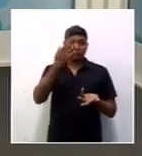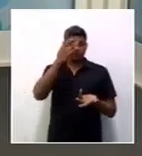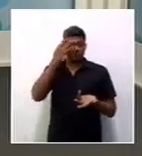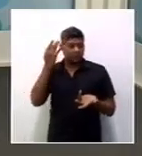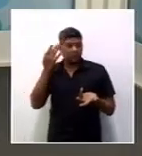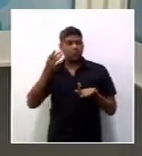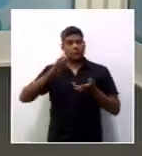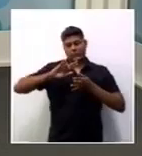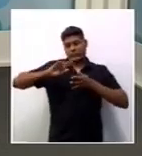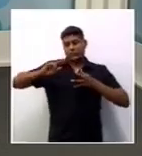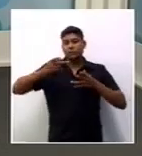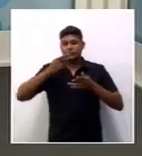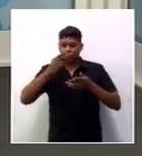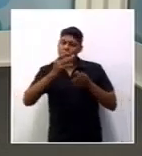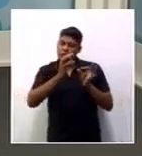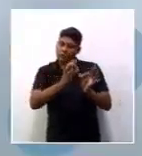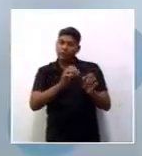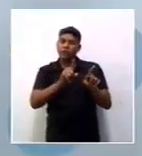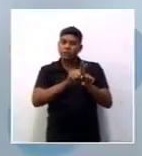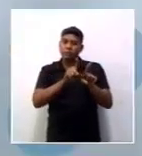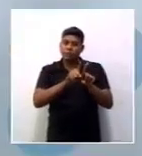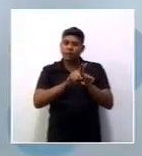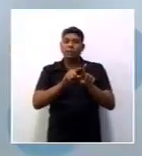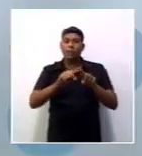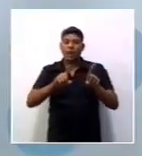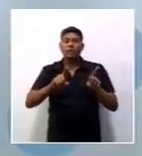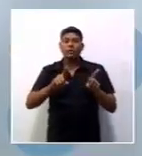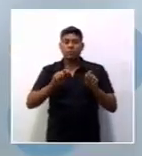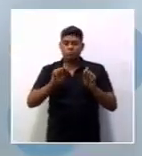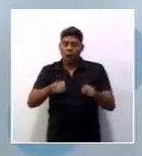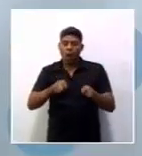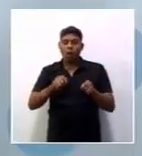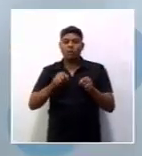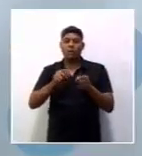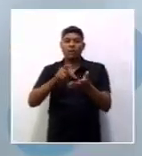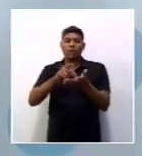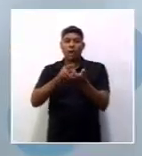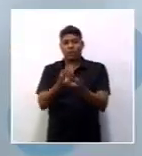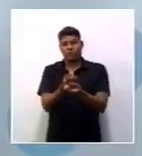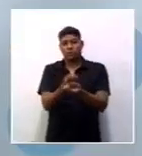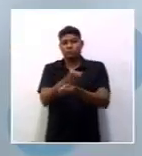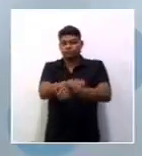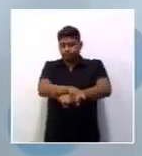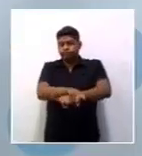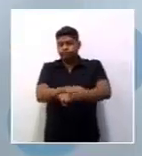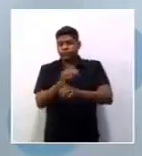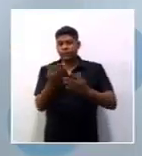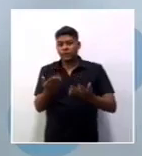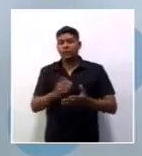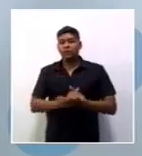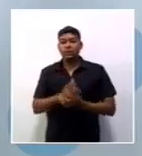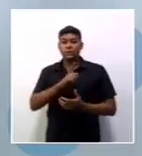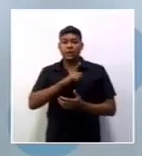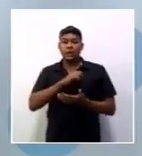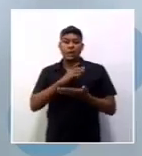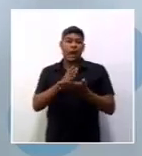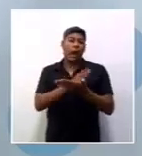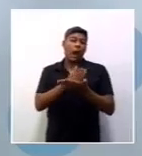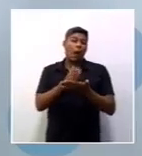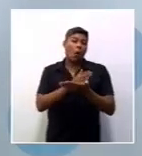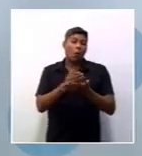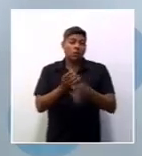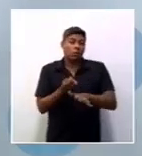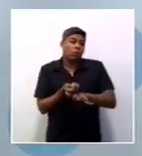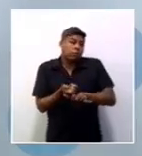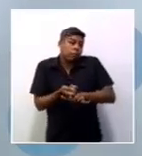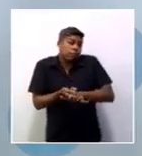Cauã, a professora, estão certos também, mas ela também pode ser uma verdade completamente manipulada, tá? Então, existem alguns tipos de fake news